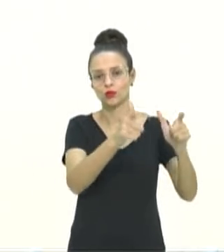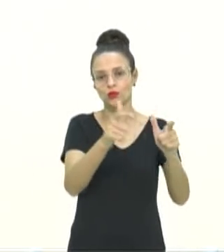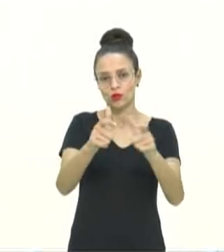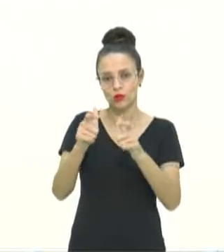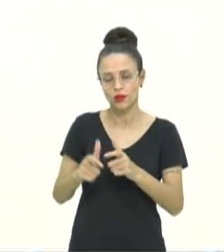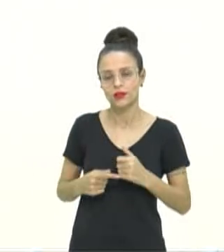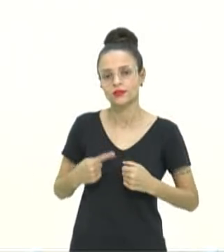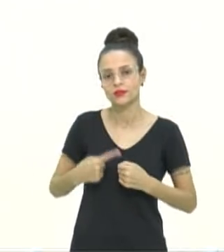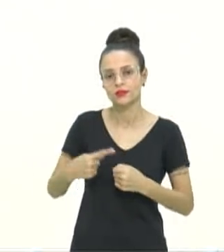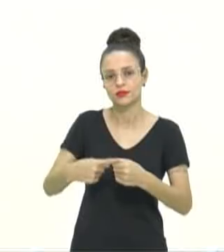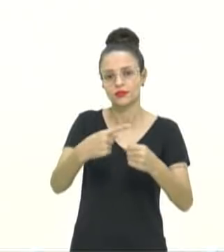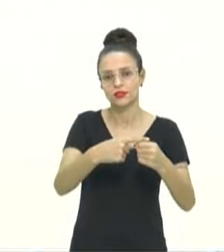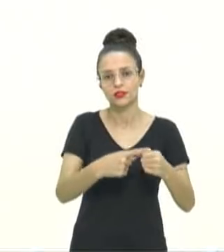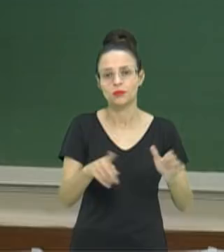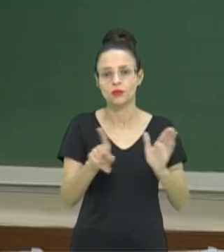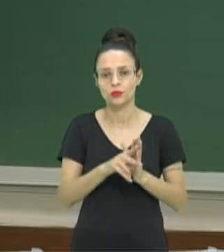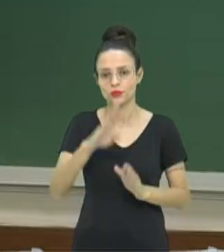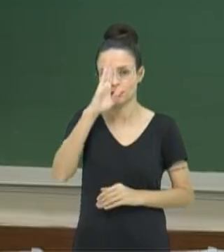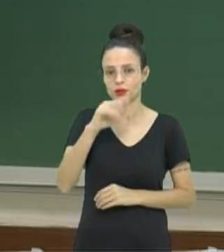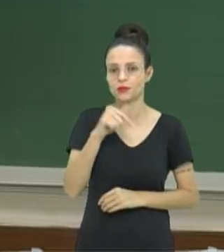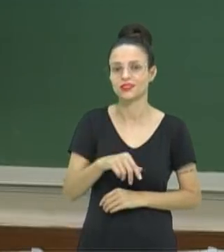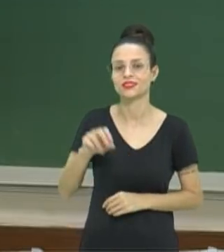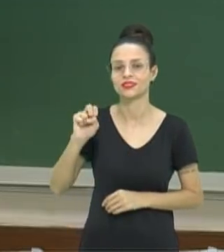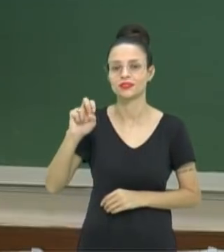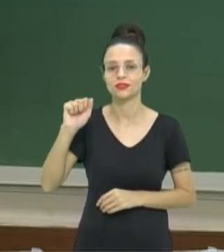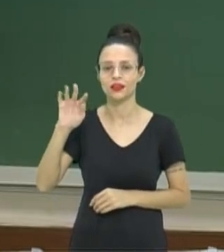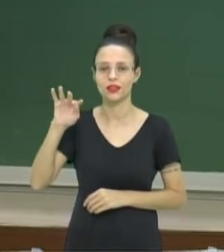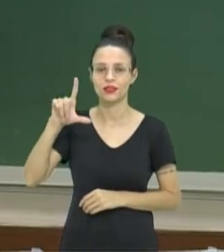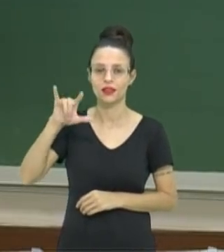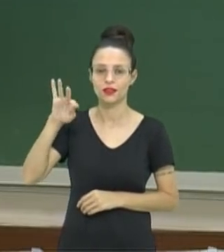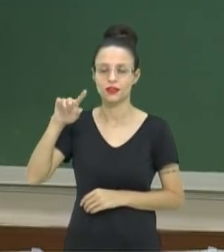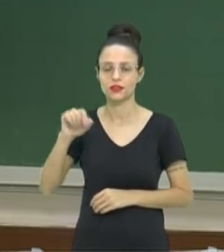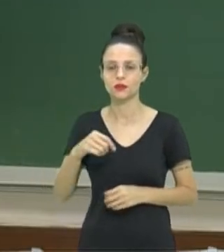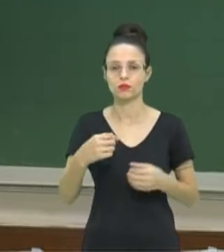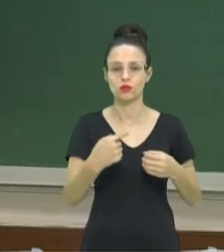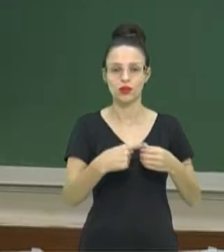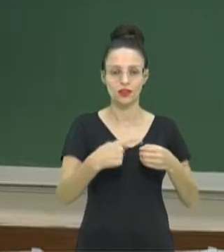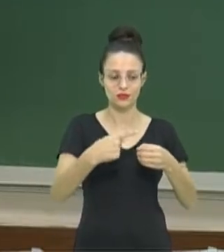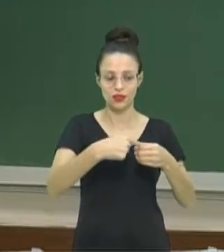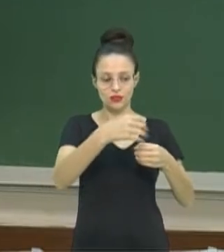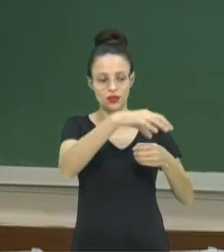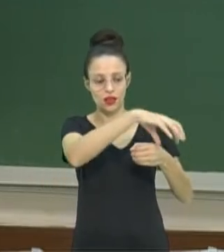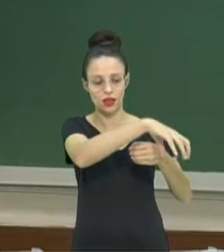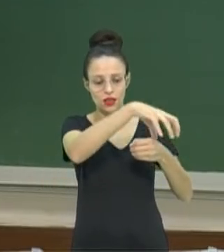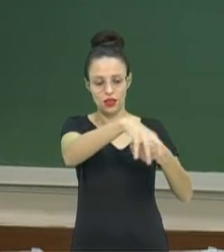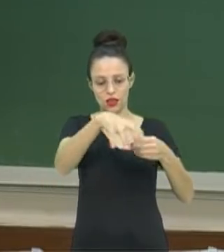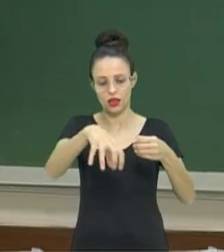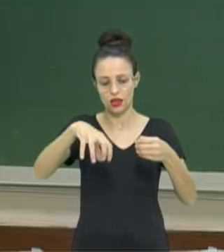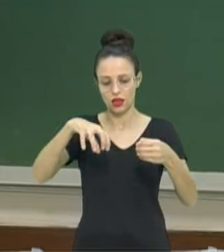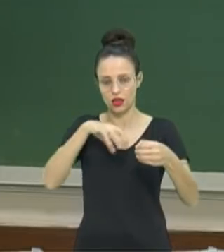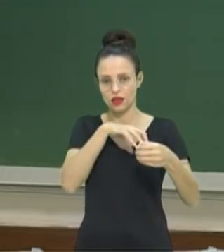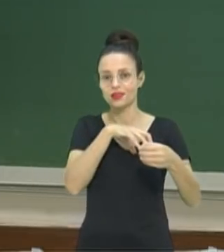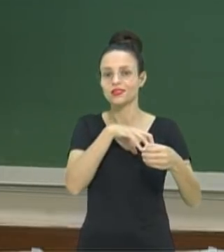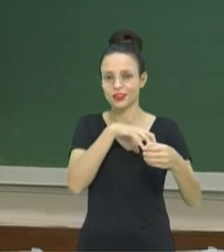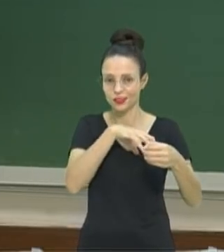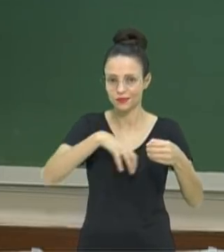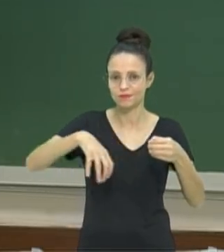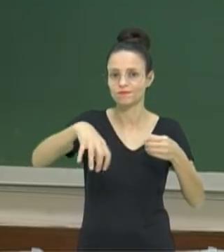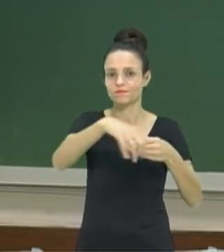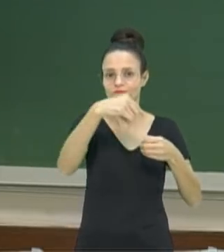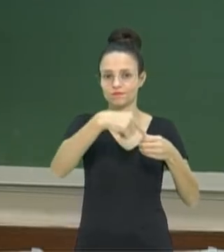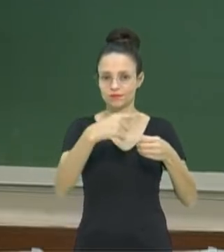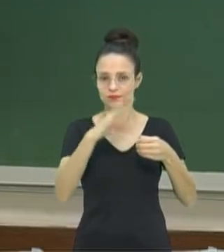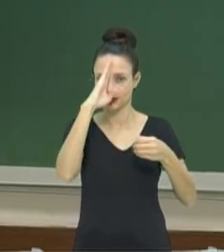sendo cidades, satélites. Por que satélites? Porque ficam no entorno, ficam em volta da cidade